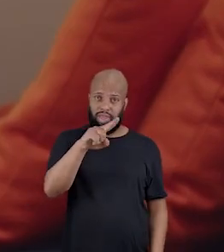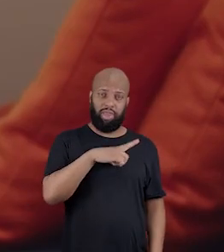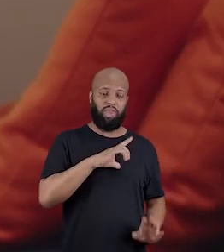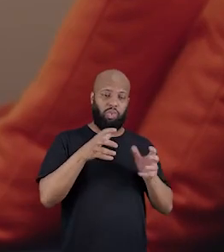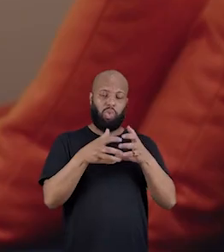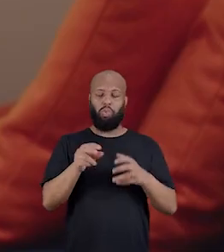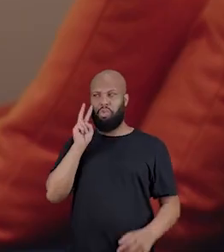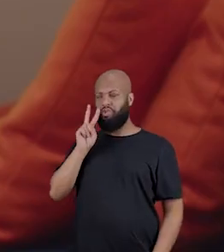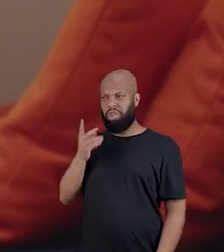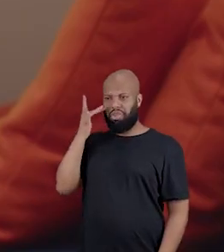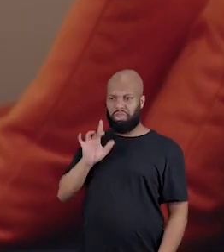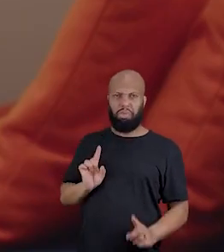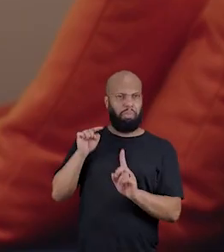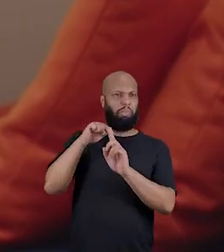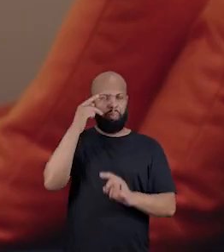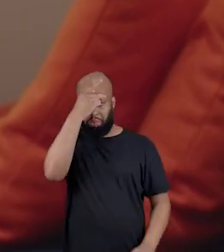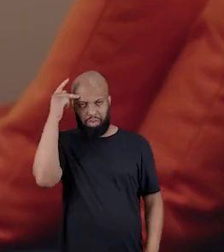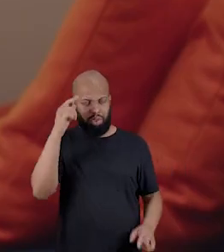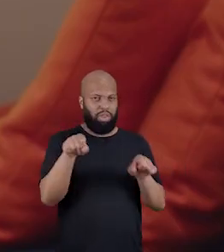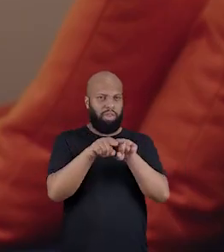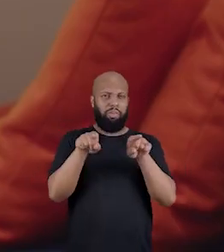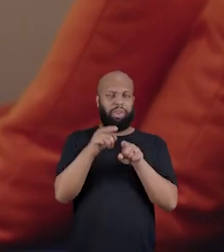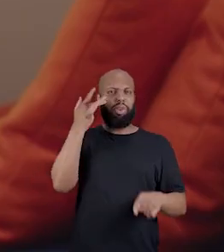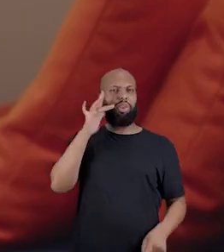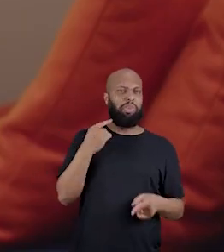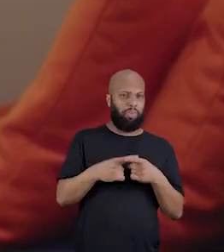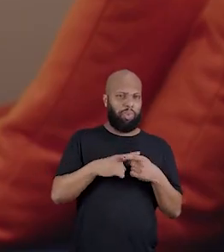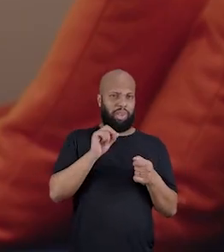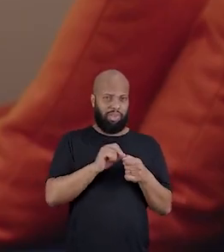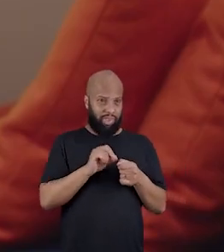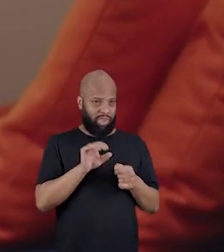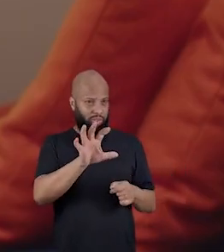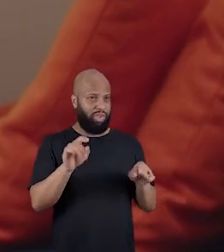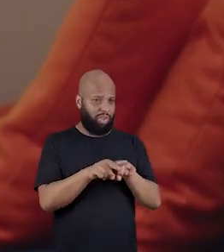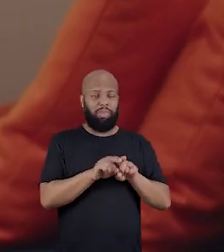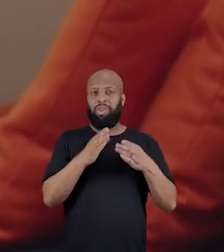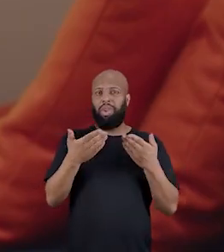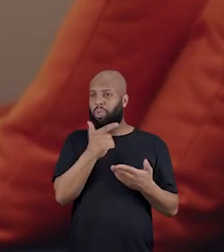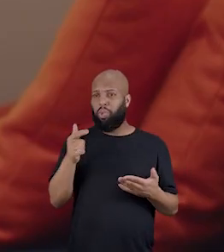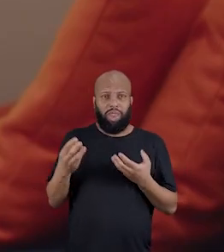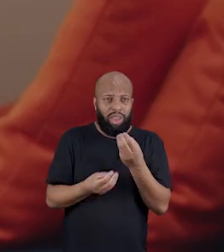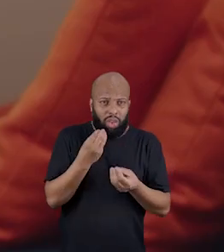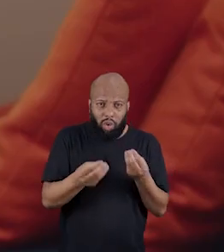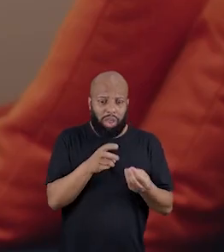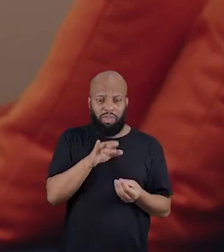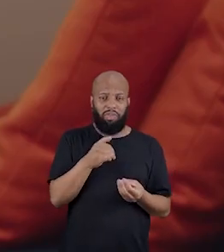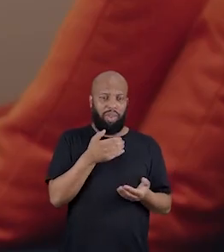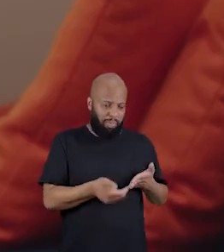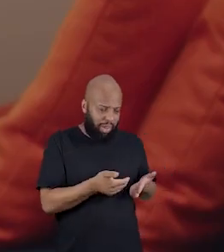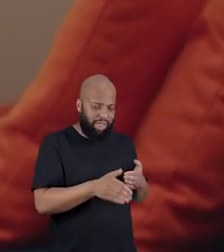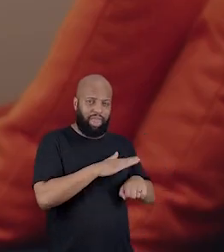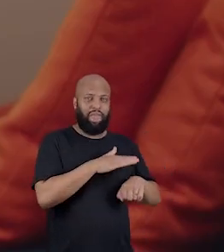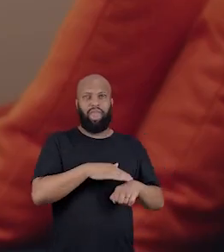assim. Se você tem um time que você olha para o lado e não sabe a intenção da pessoa, não sabe por que ela está fazendo aquilo, você não tem como. Você